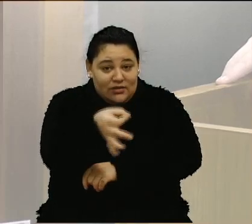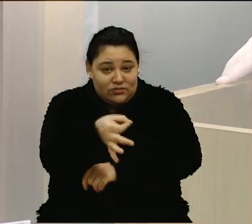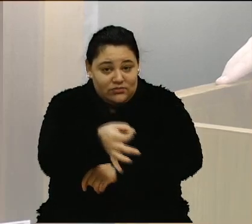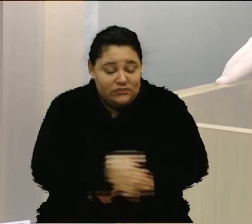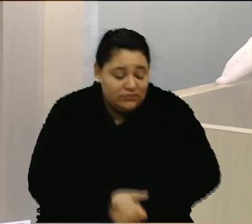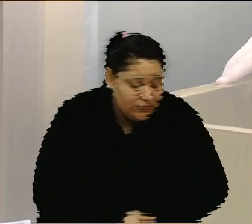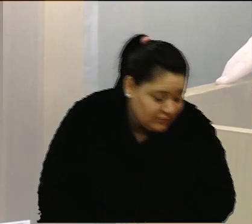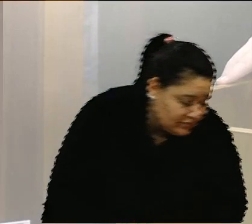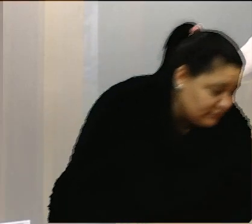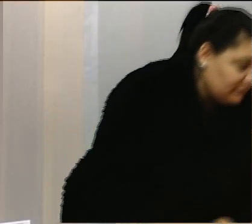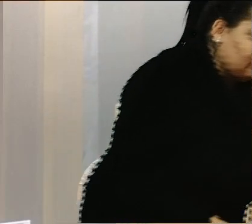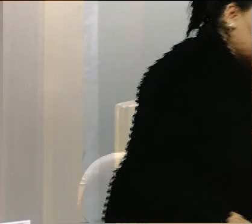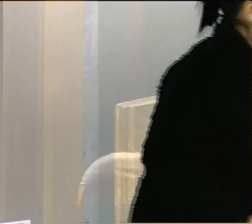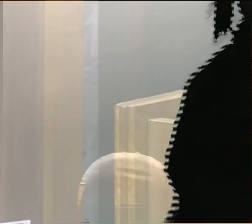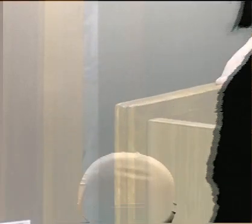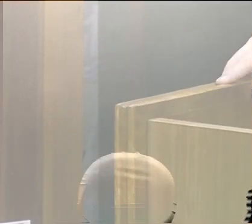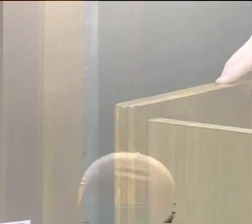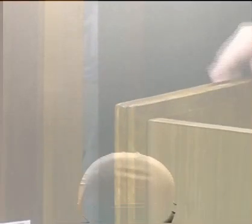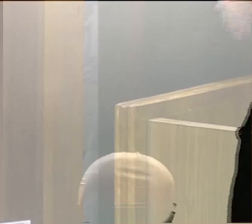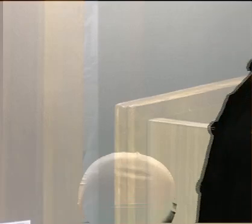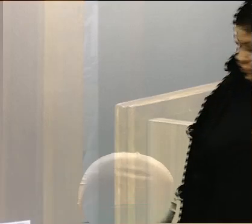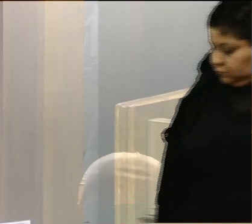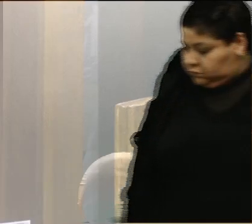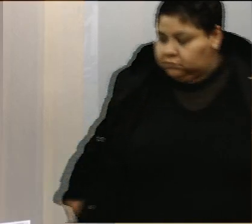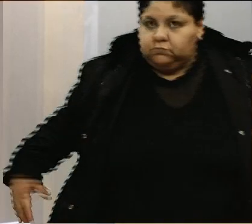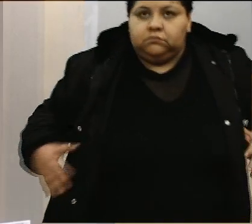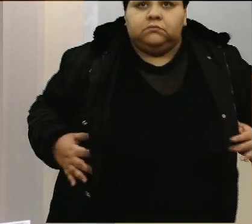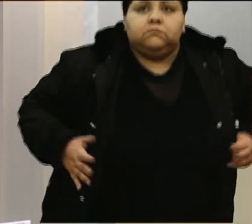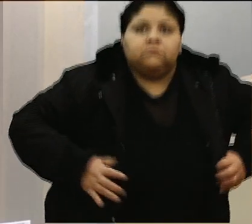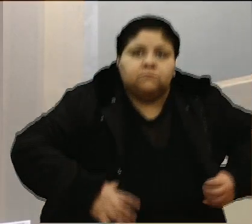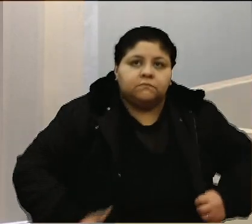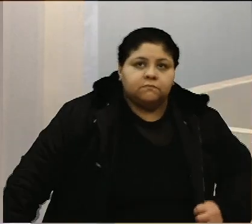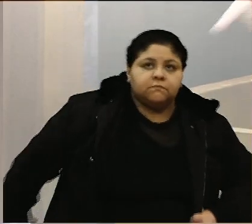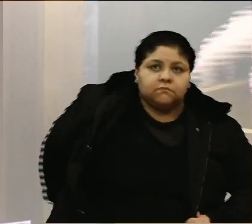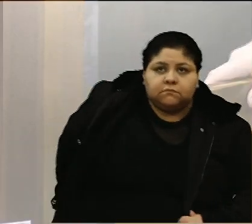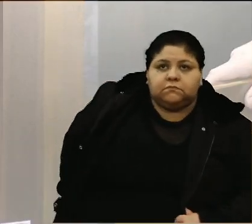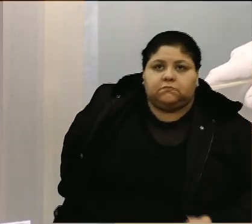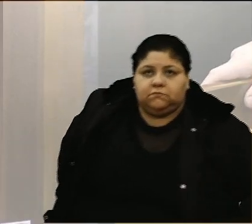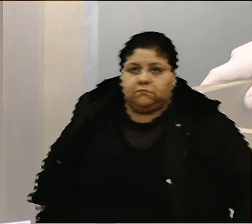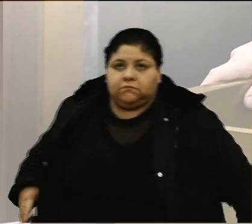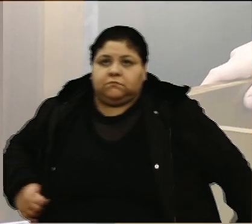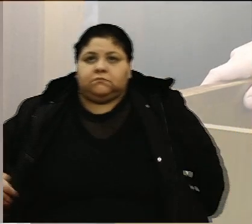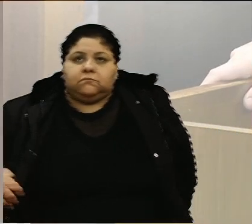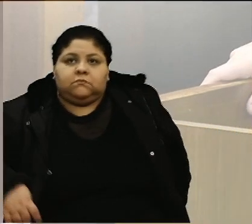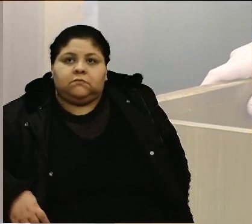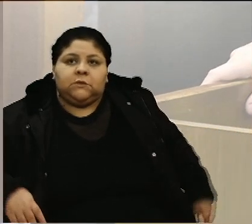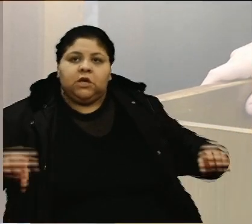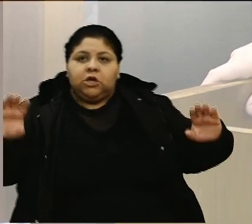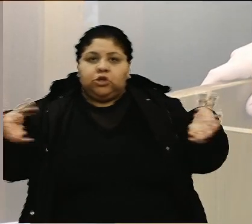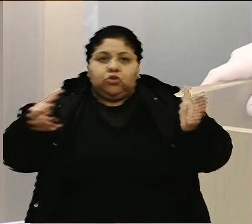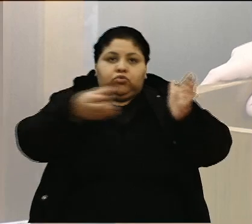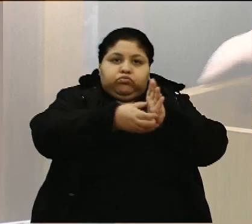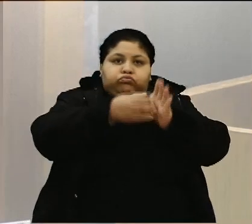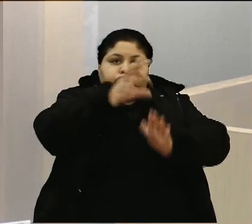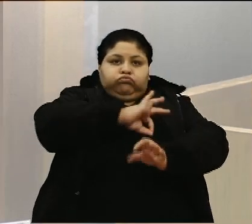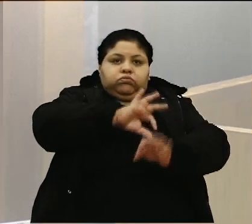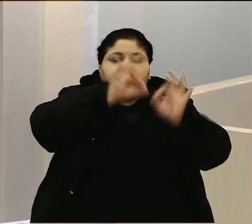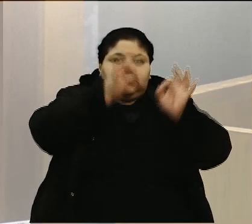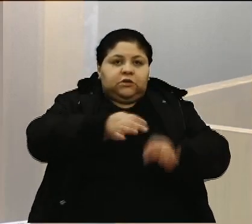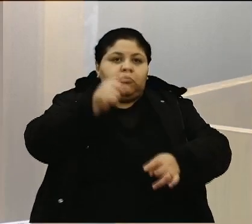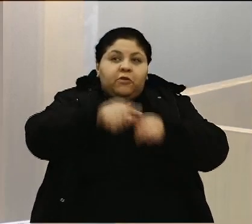Então, se hoje o servidor está recebendo em dia, é porque foram tomadas lá atrás medidas acertadas para isso.